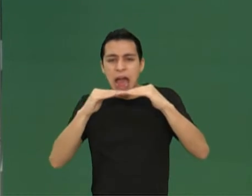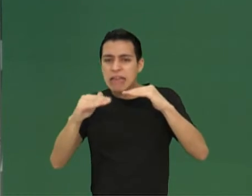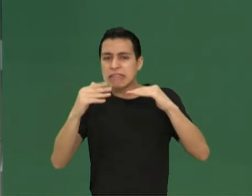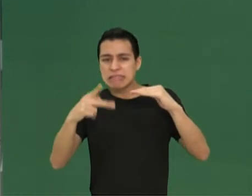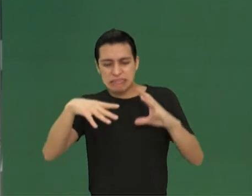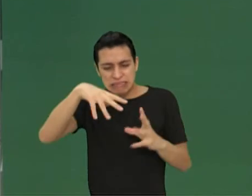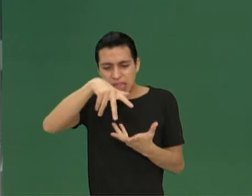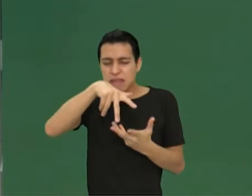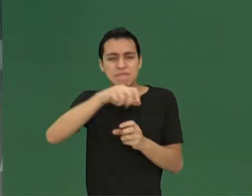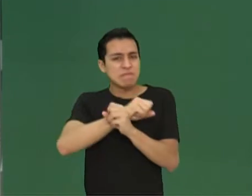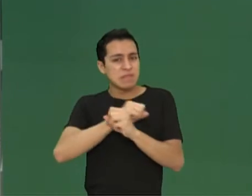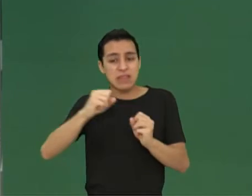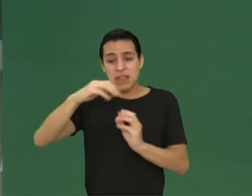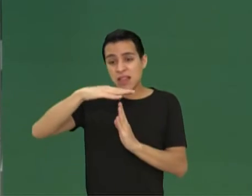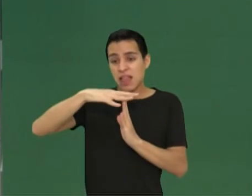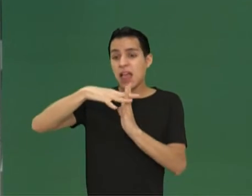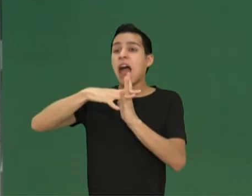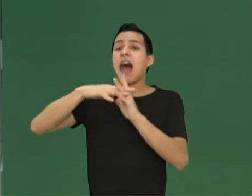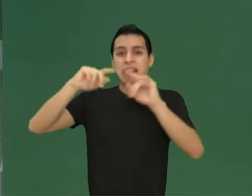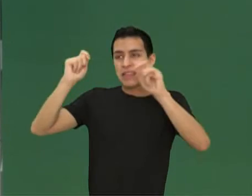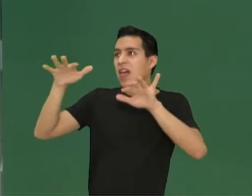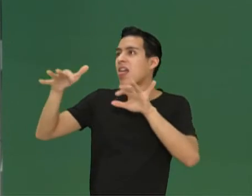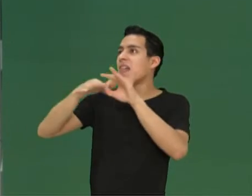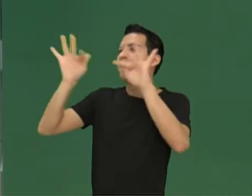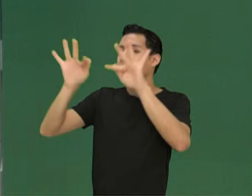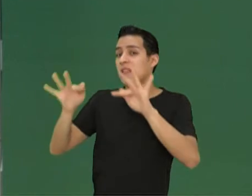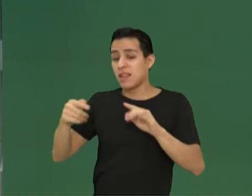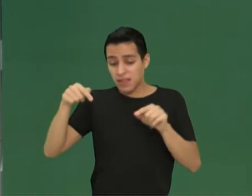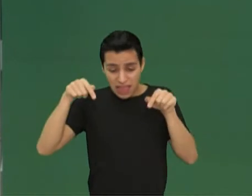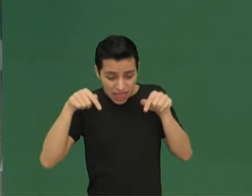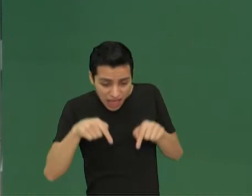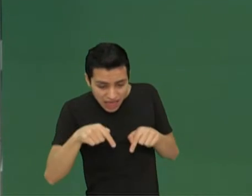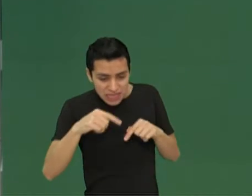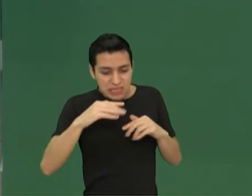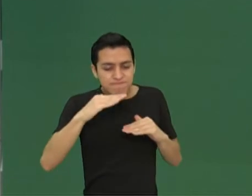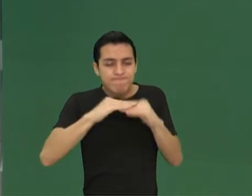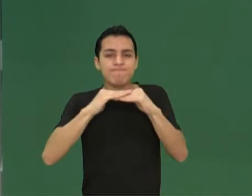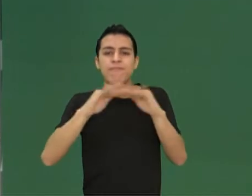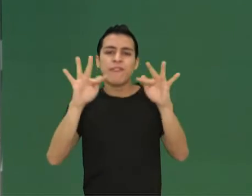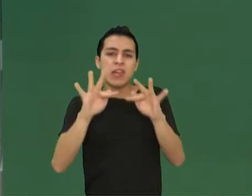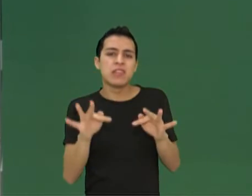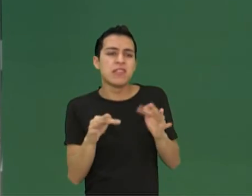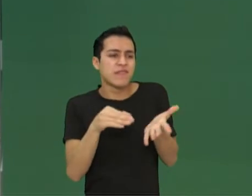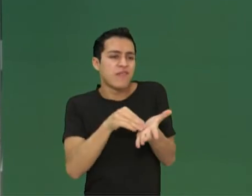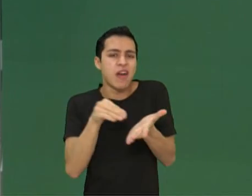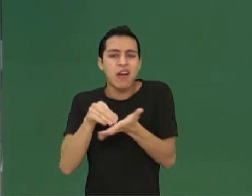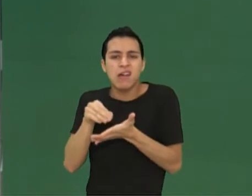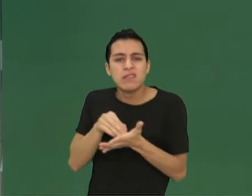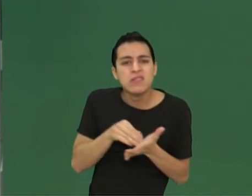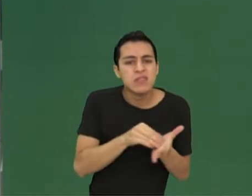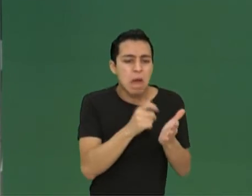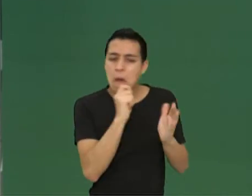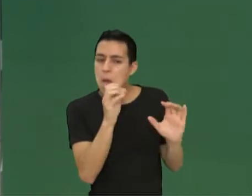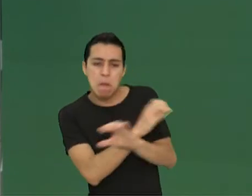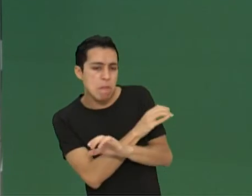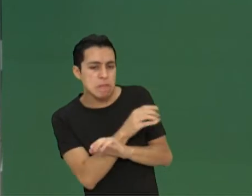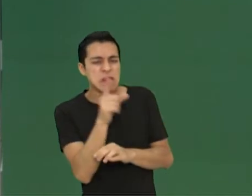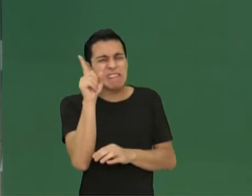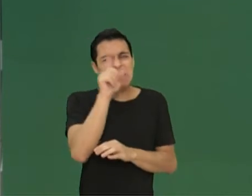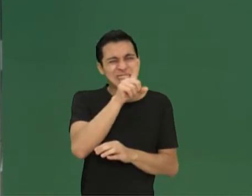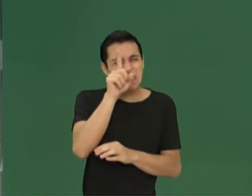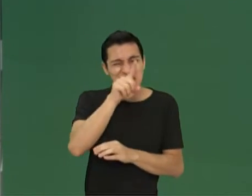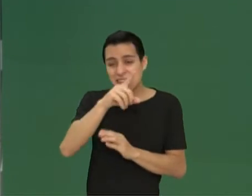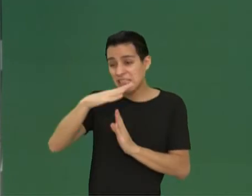nosso, né? Porque no plano terreno só podemos atingir uma felicidade que é imperfeita ou incompleta. Tá? Ela se completaria a partir,